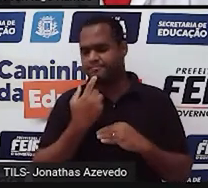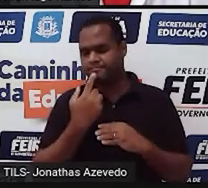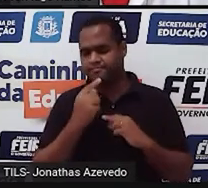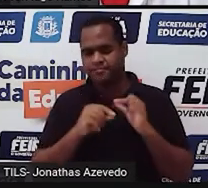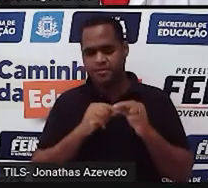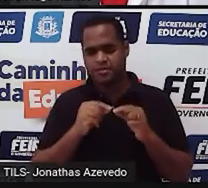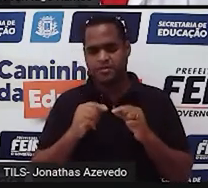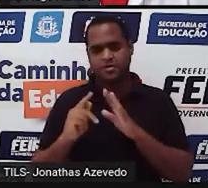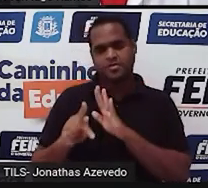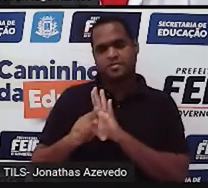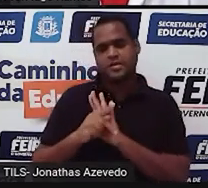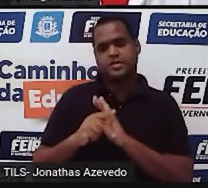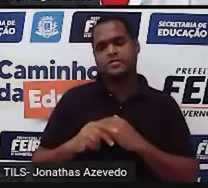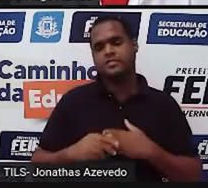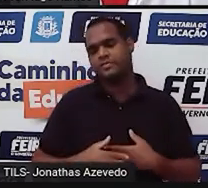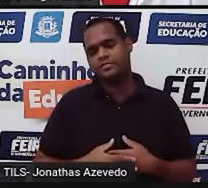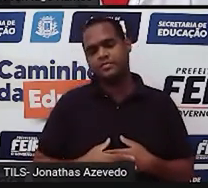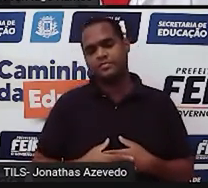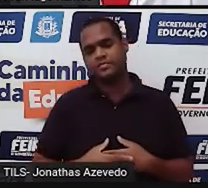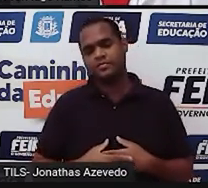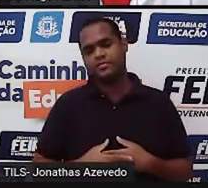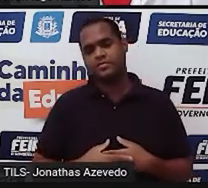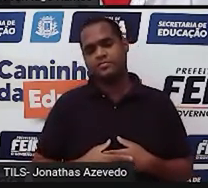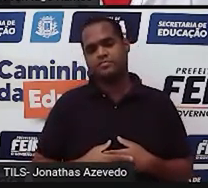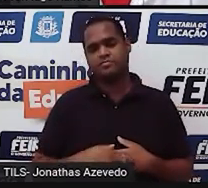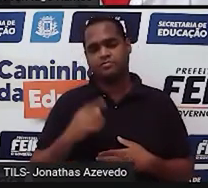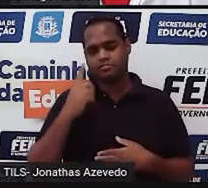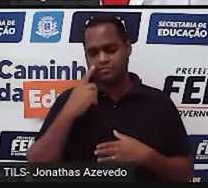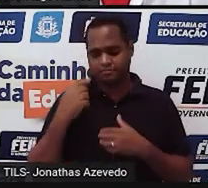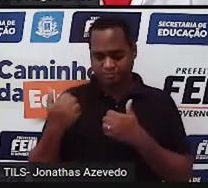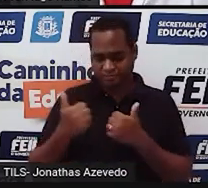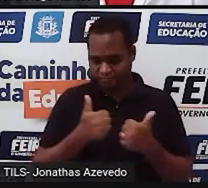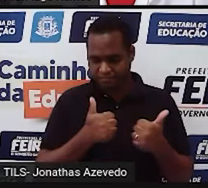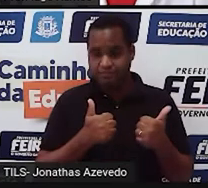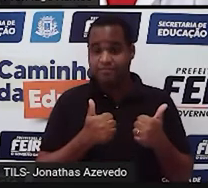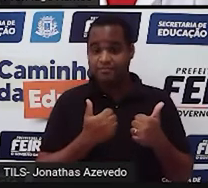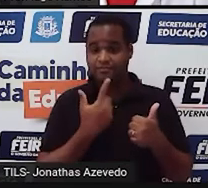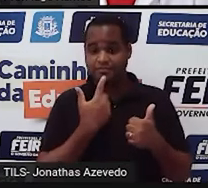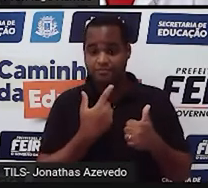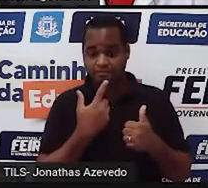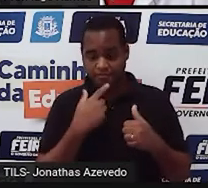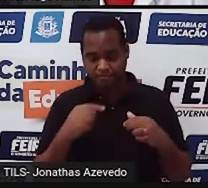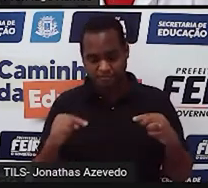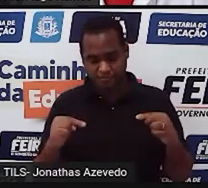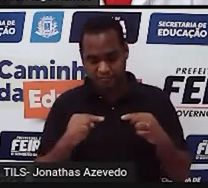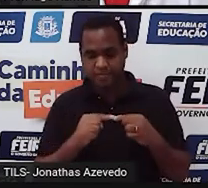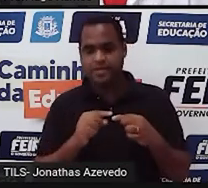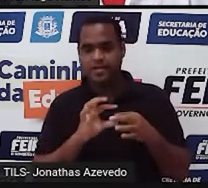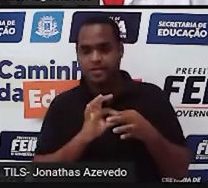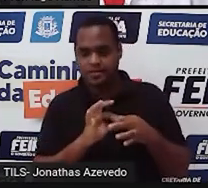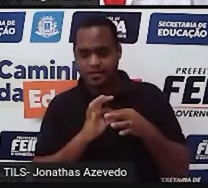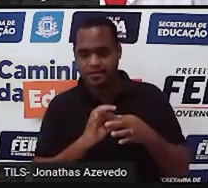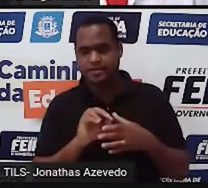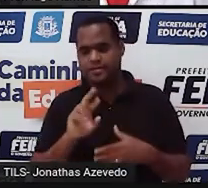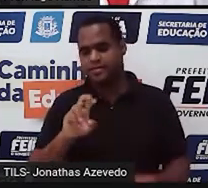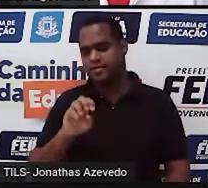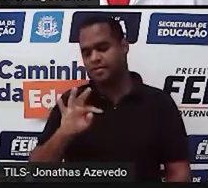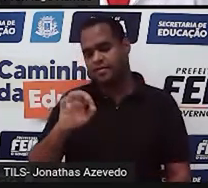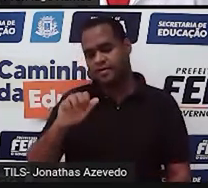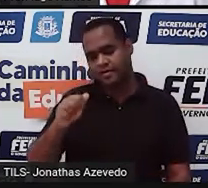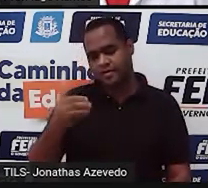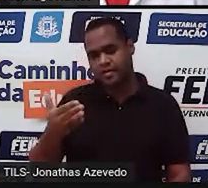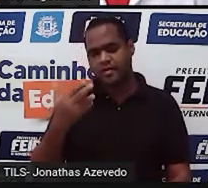significa parte tá então segmento de reta é uma parte da reta tá que